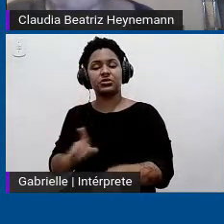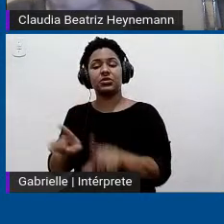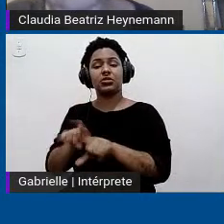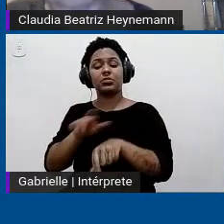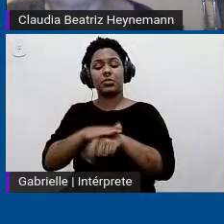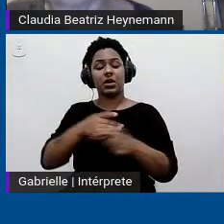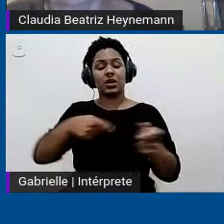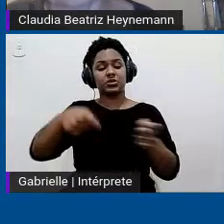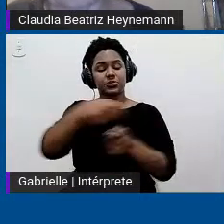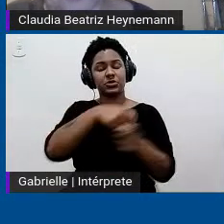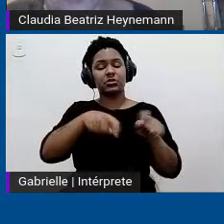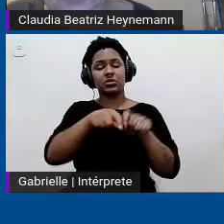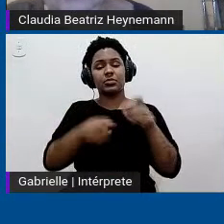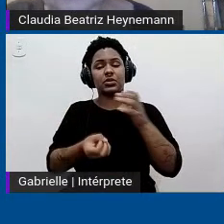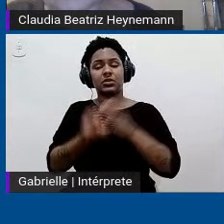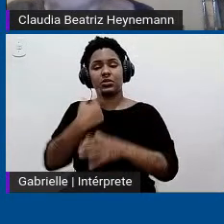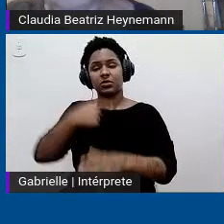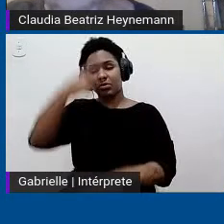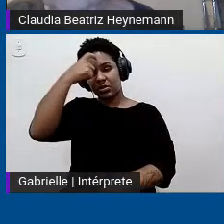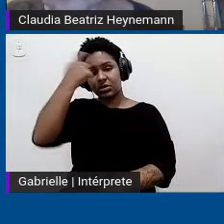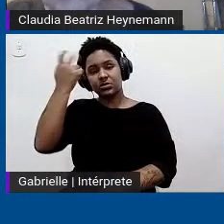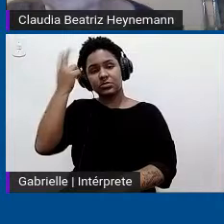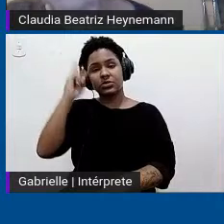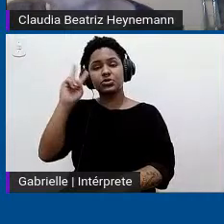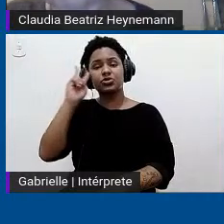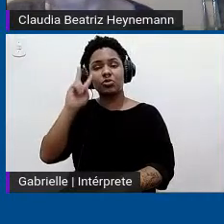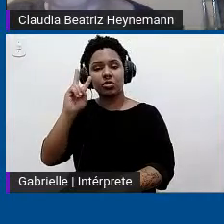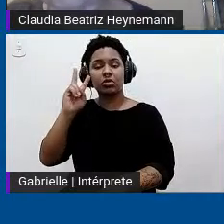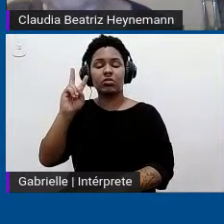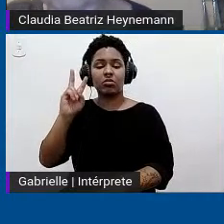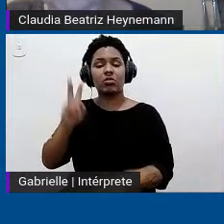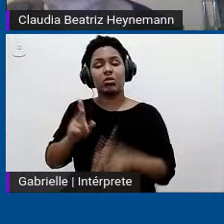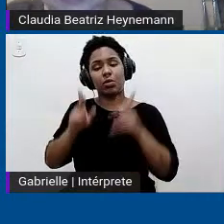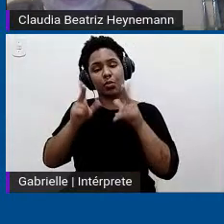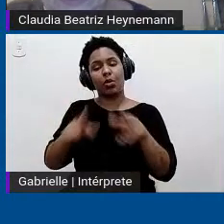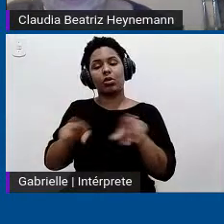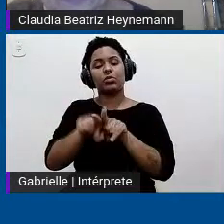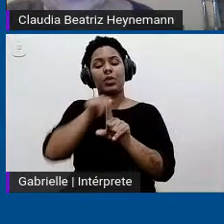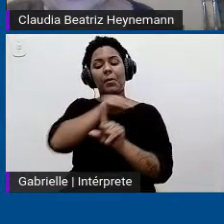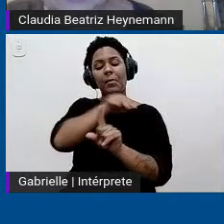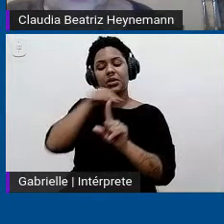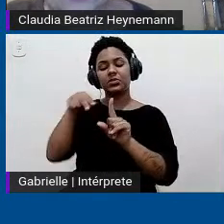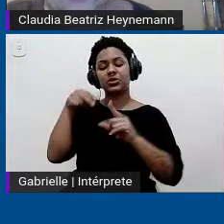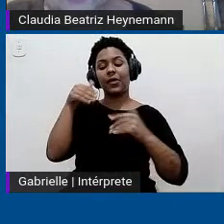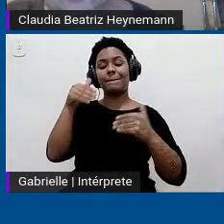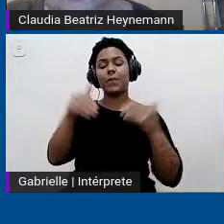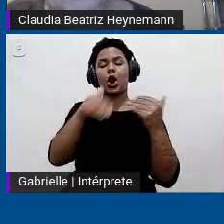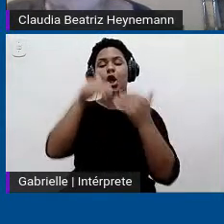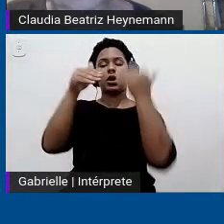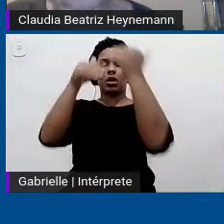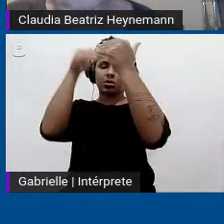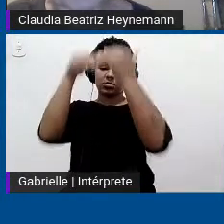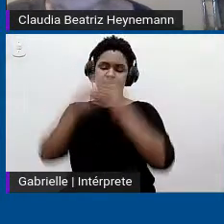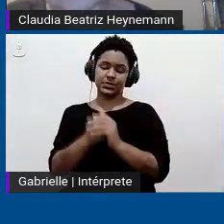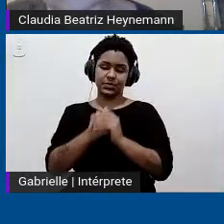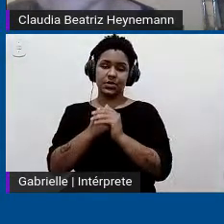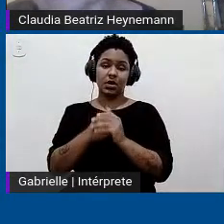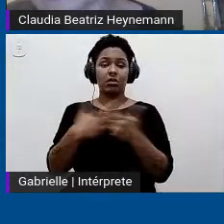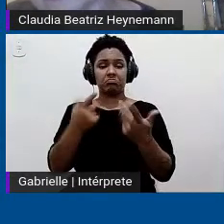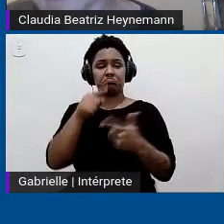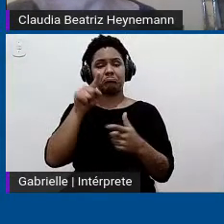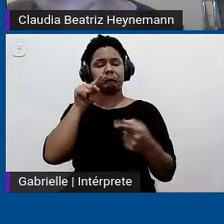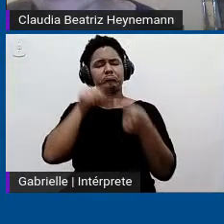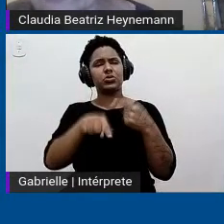papel na construção do conhecimento histórico, visto igualmente na perspectiva do progresso. Nesse sentido, toda uma série de